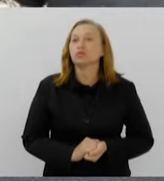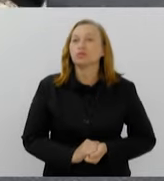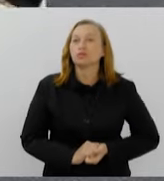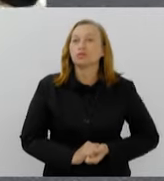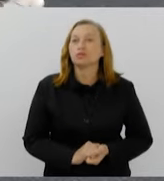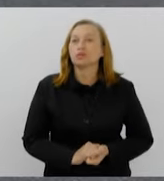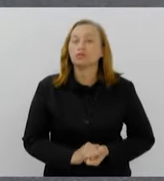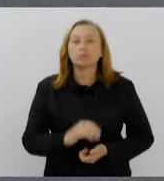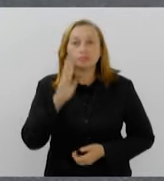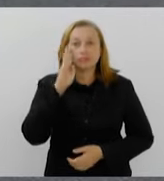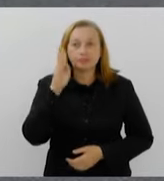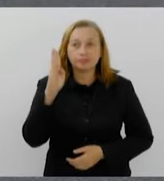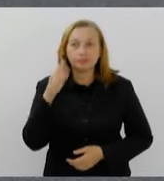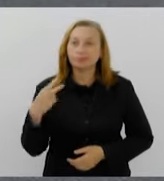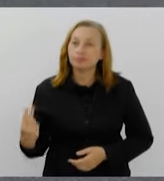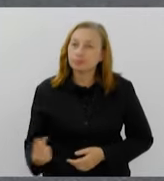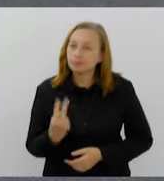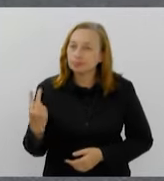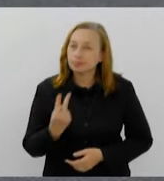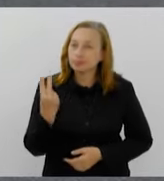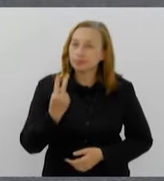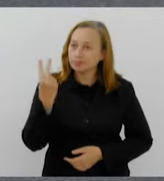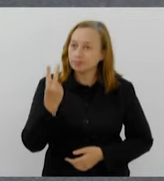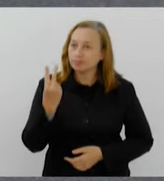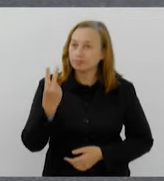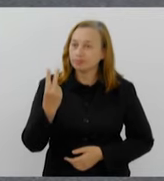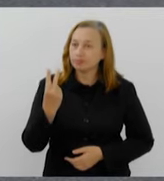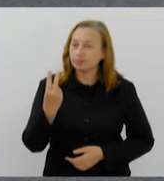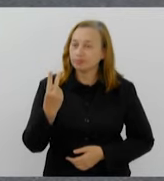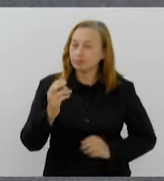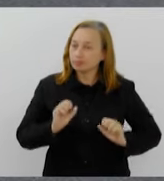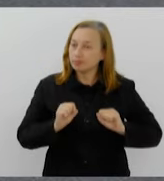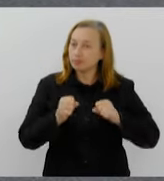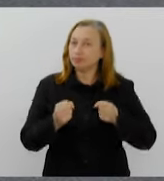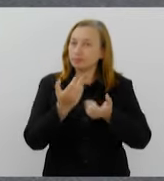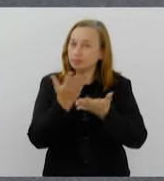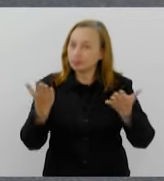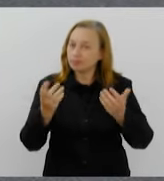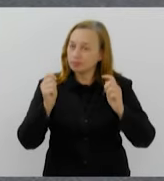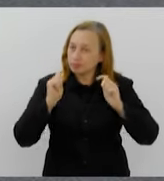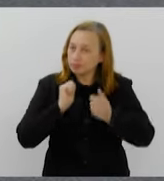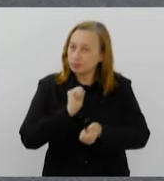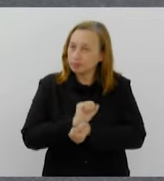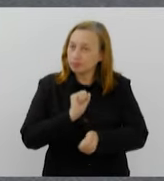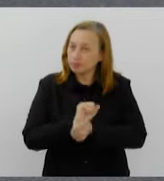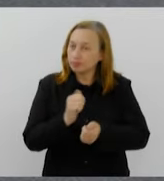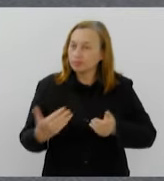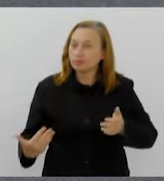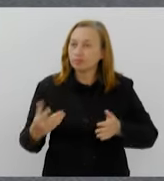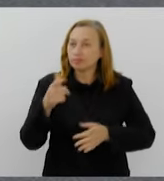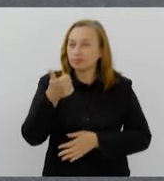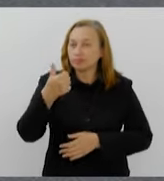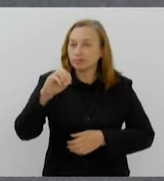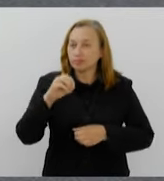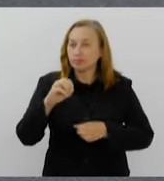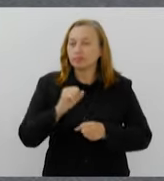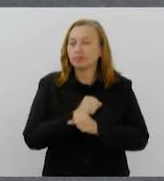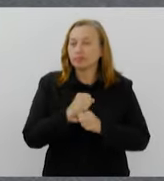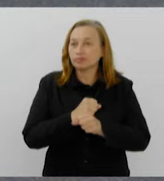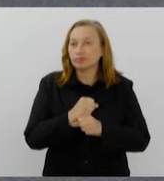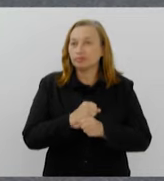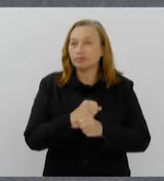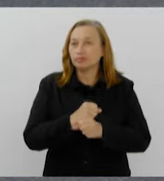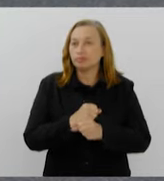e principalmente valorizar a garra de vocês que esperaram e Lutaram por 10 anos para que justiça fosse